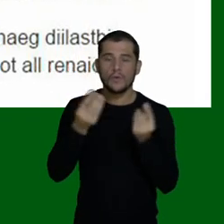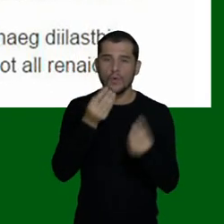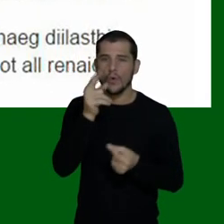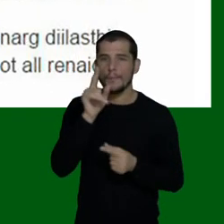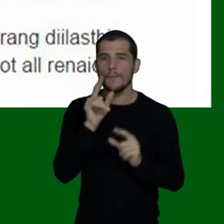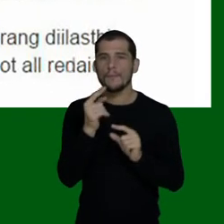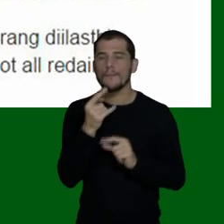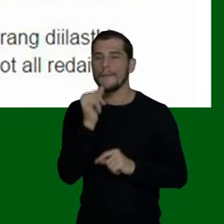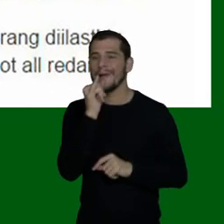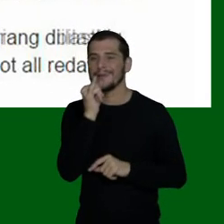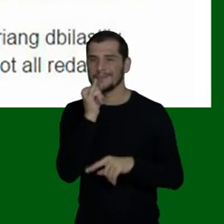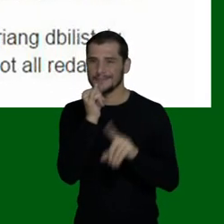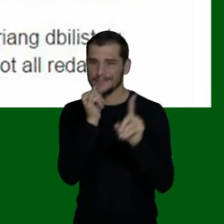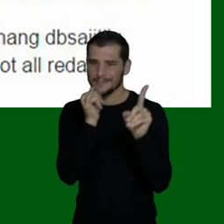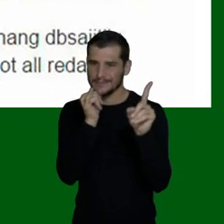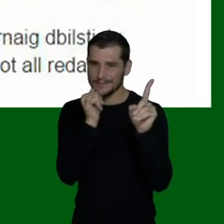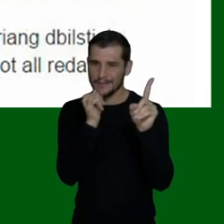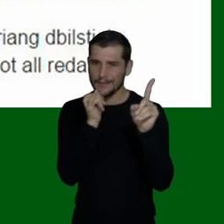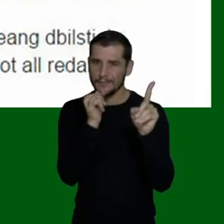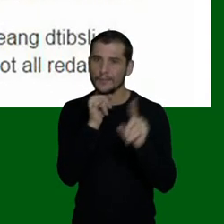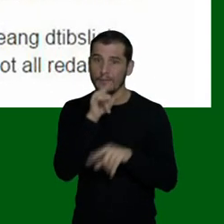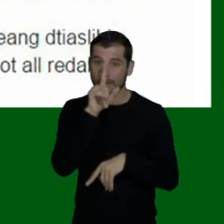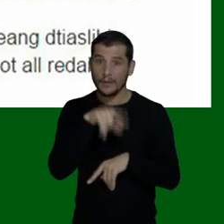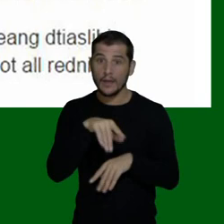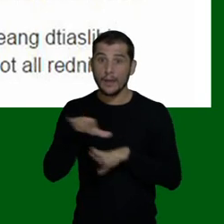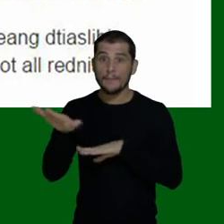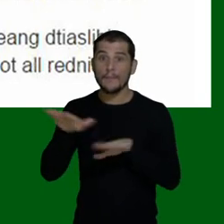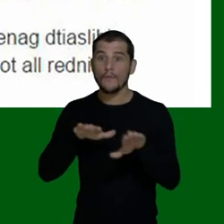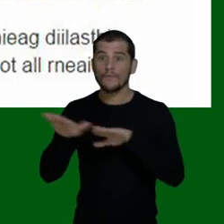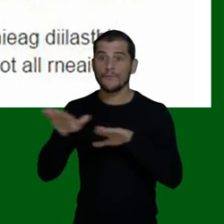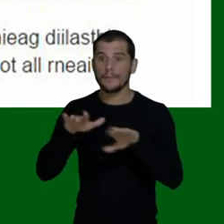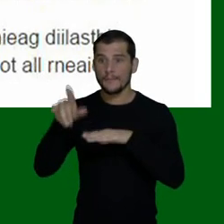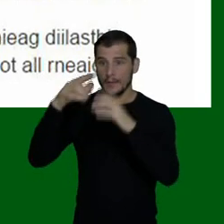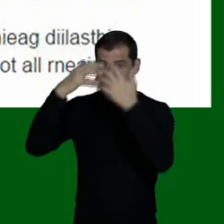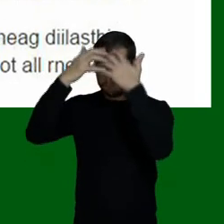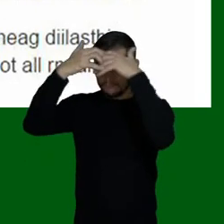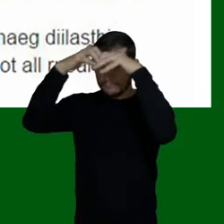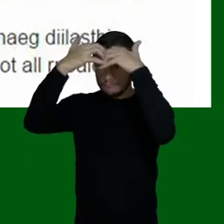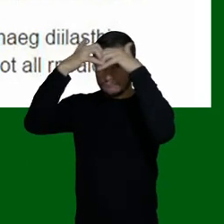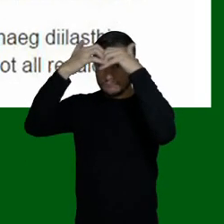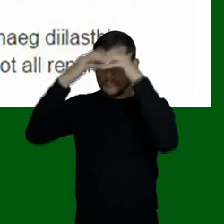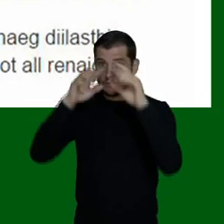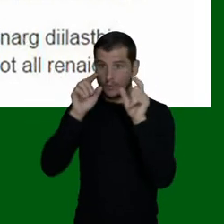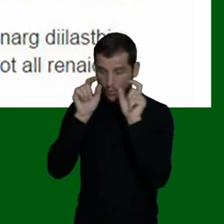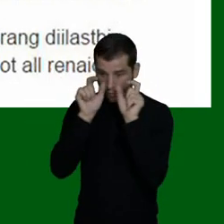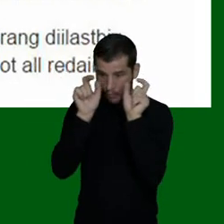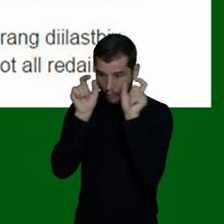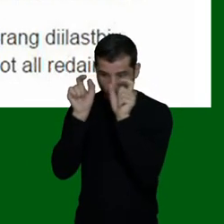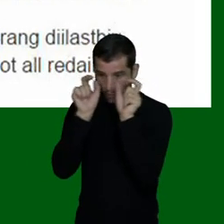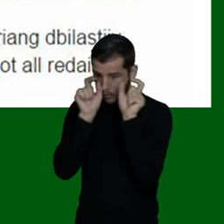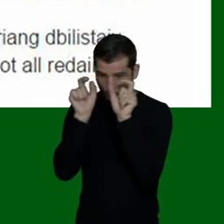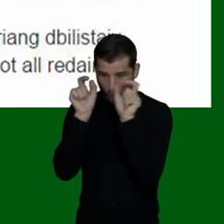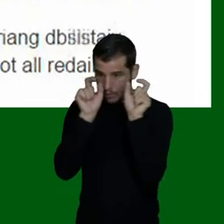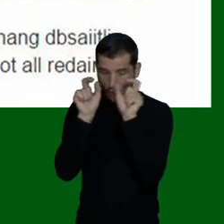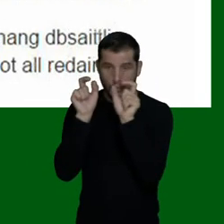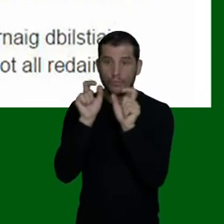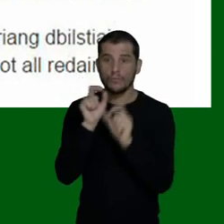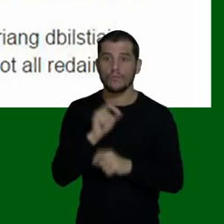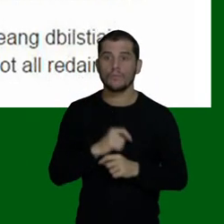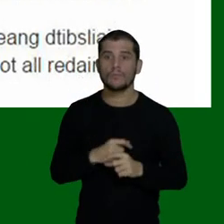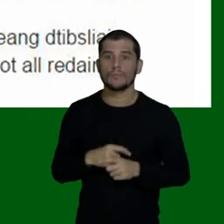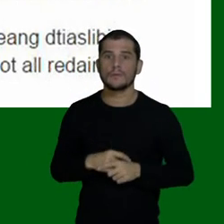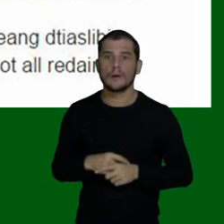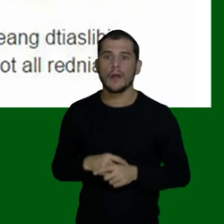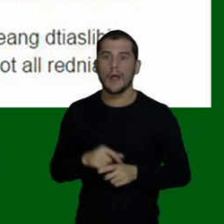oftalmologista isso daí é o movimento sacádico deles né o movimento de olho então quem tem esse movimento Alterado as